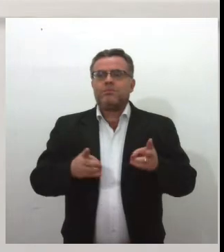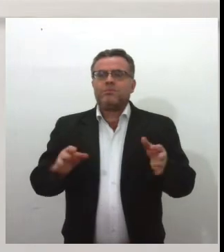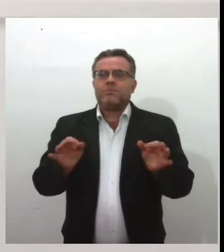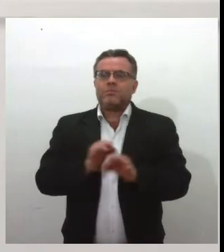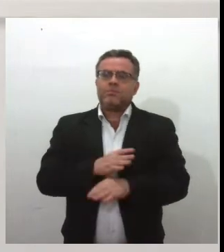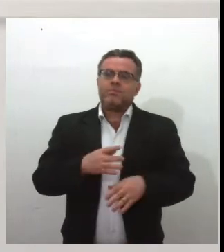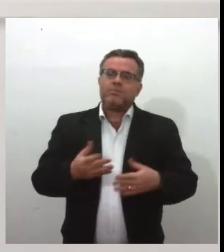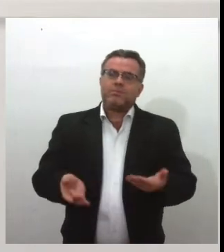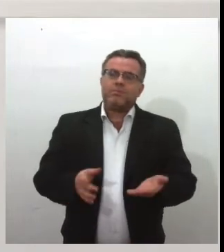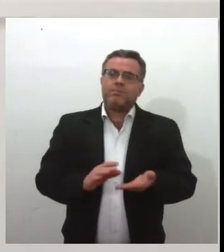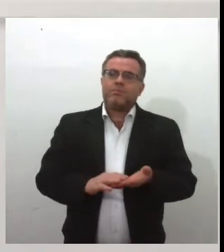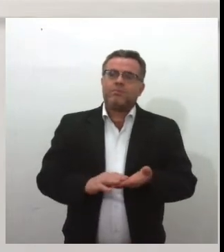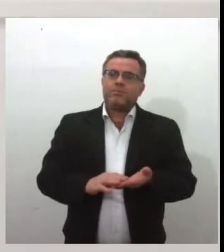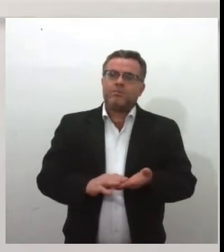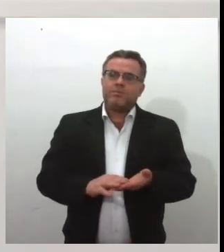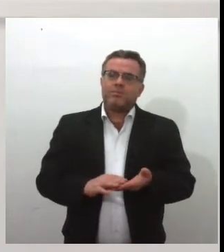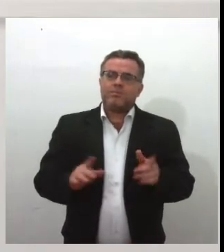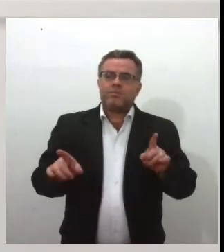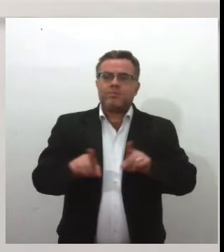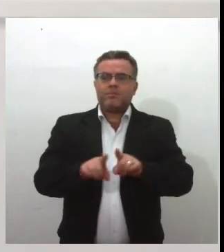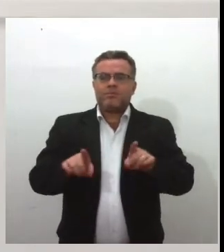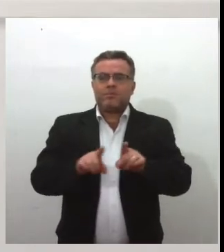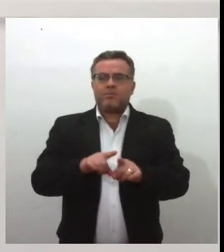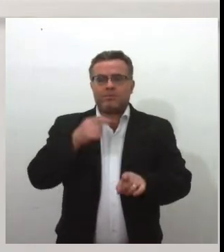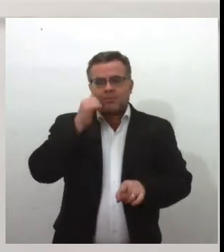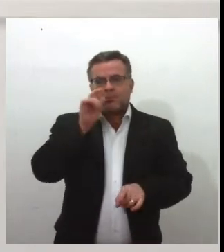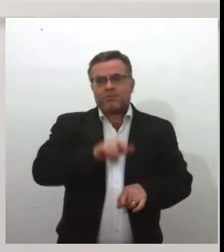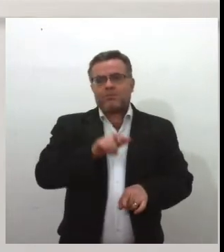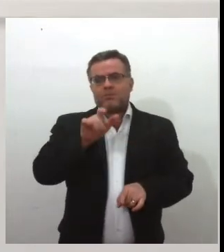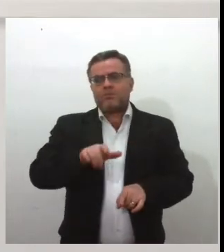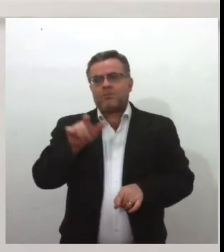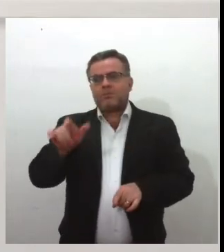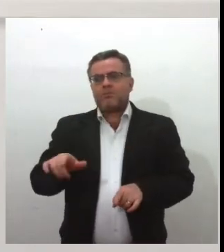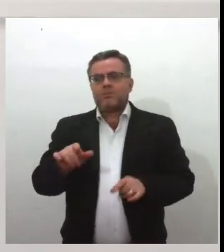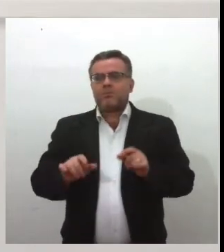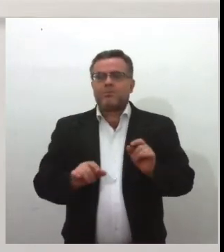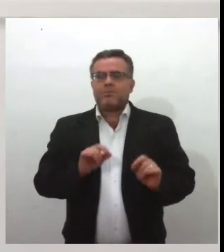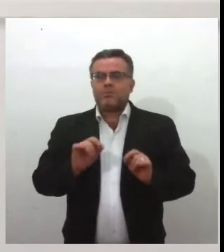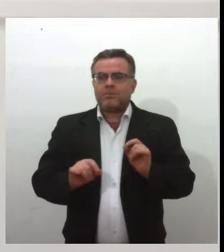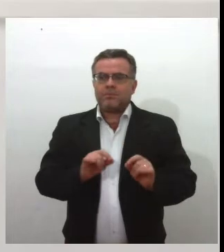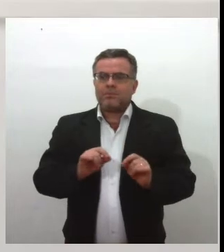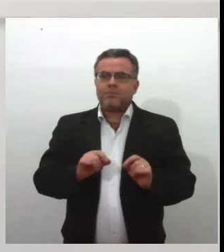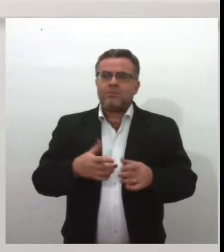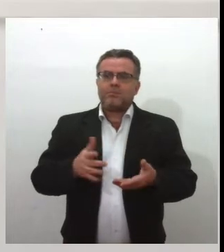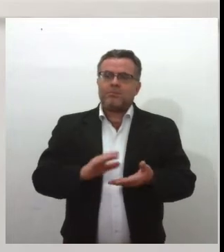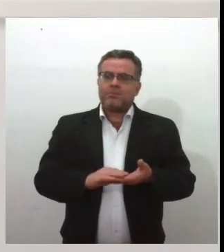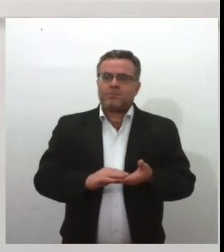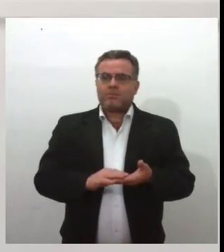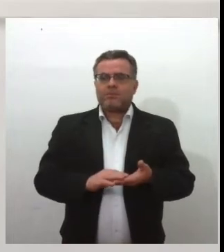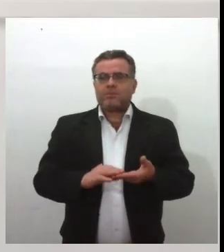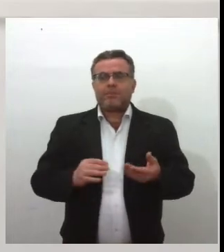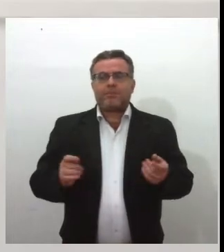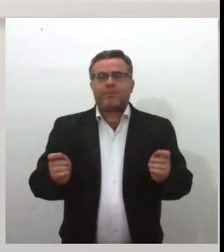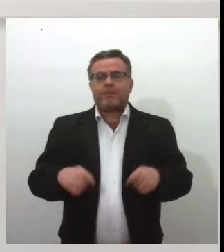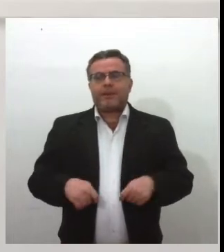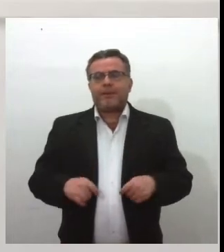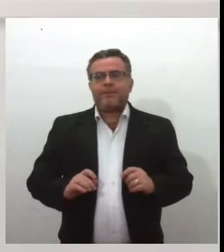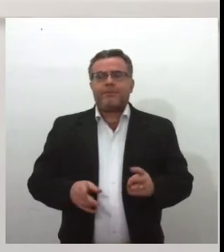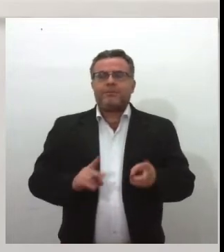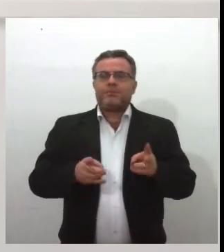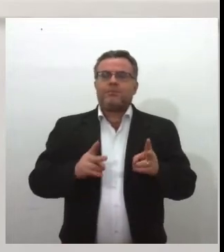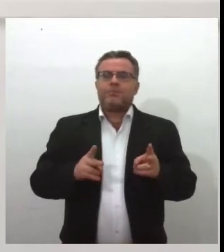cedo, assim como é feito com as meninas, com as mulheres. E na menarca, na primeira